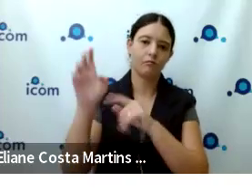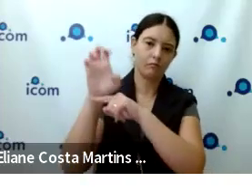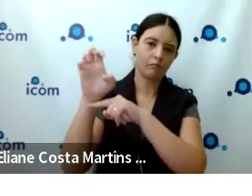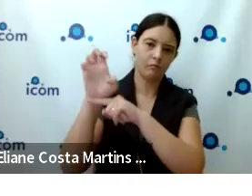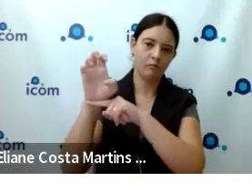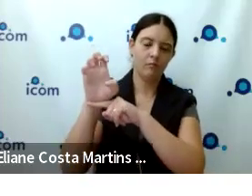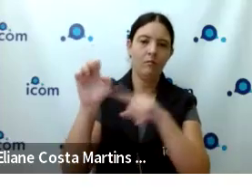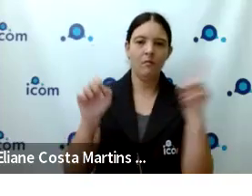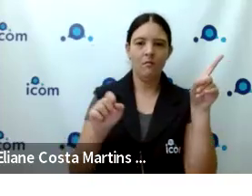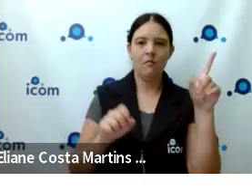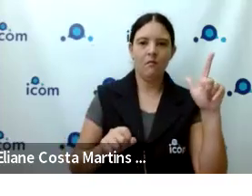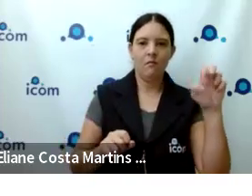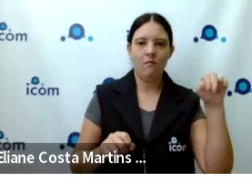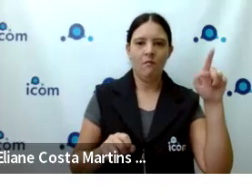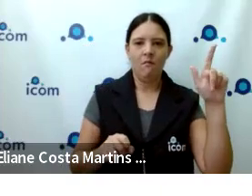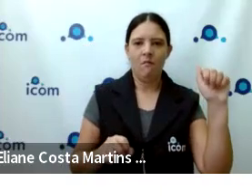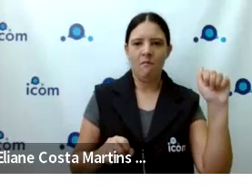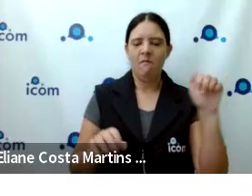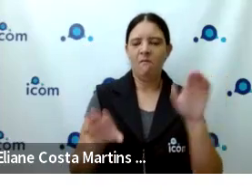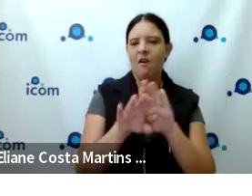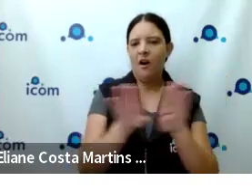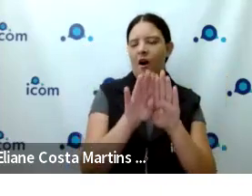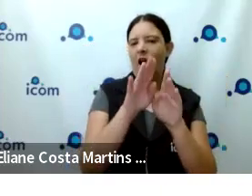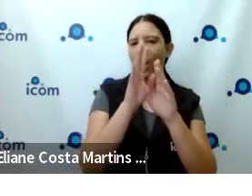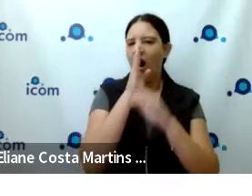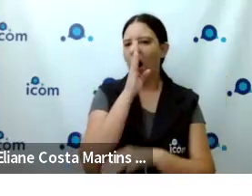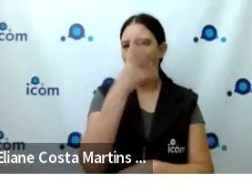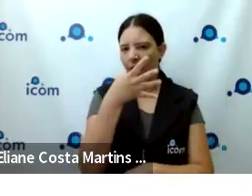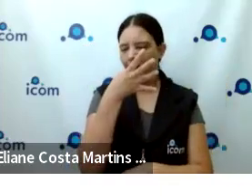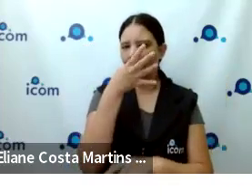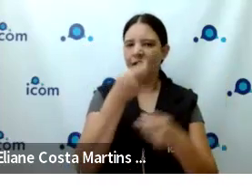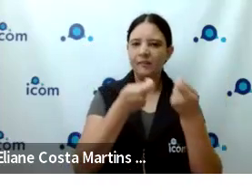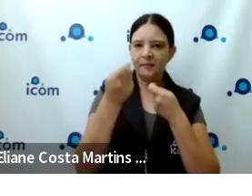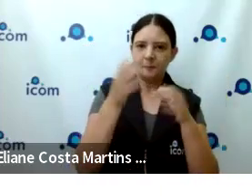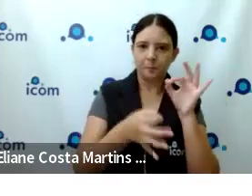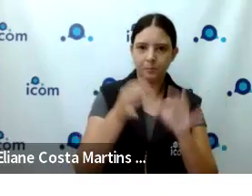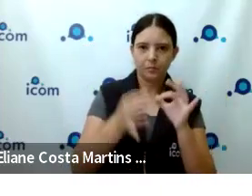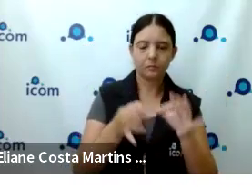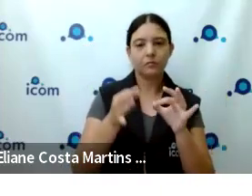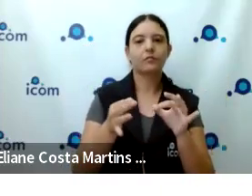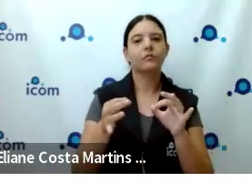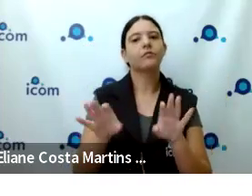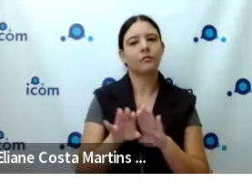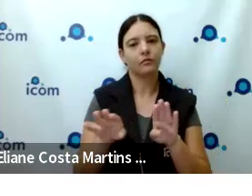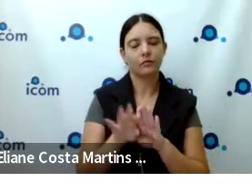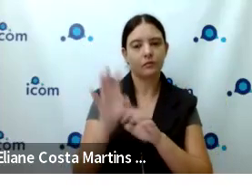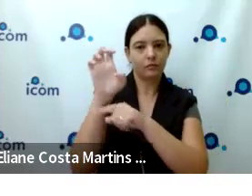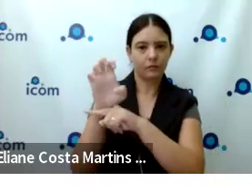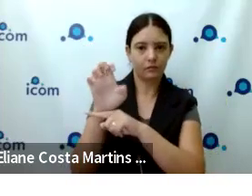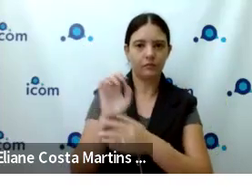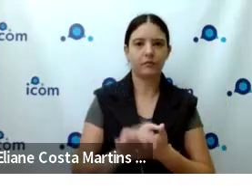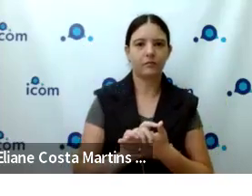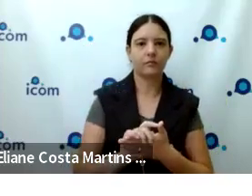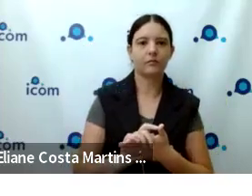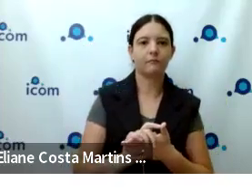né? São os Länder na Alemanha. O julgamento administrativo também é da competência dos estados. O julgamento judicial é dos estados